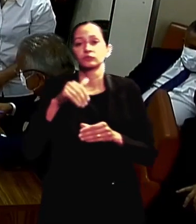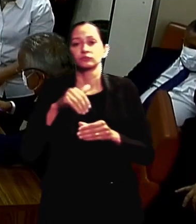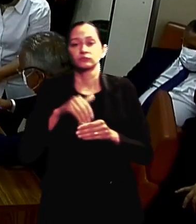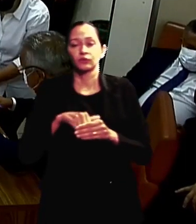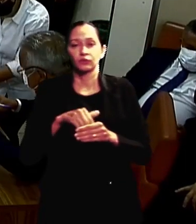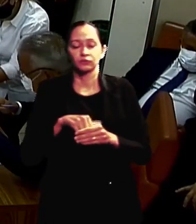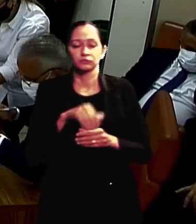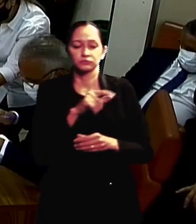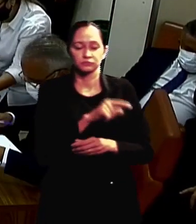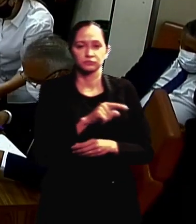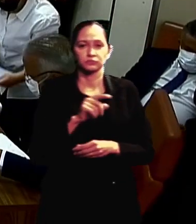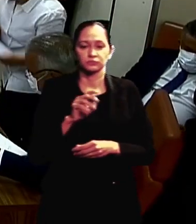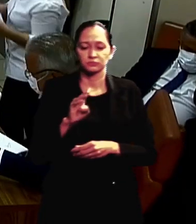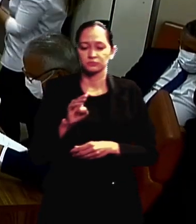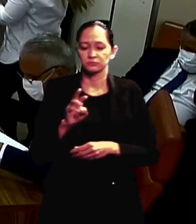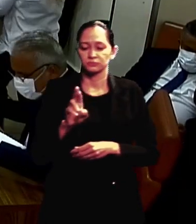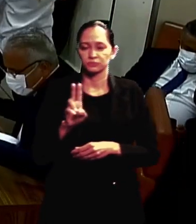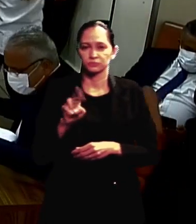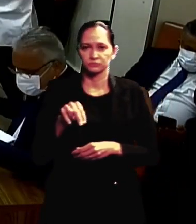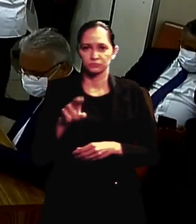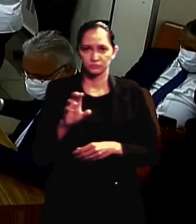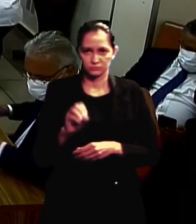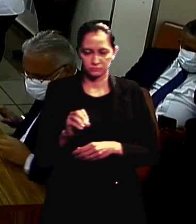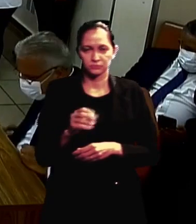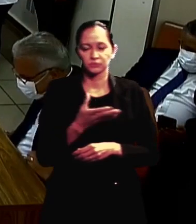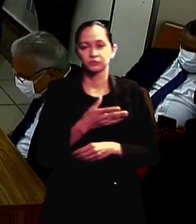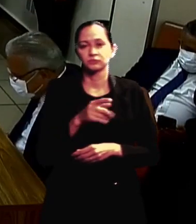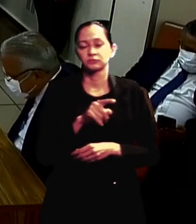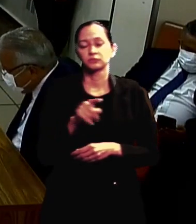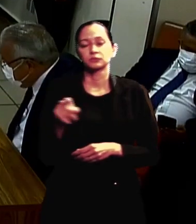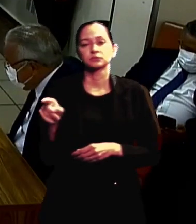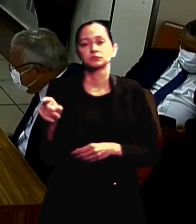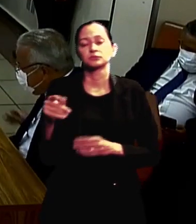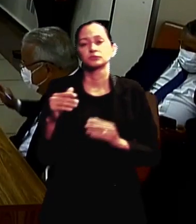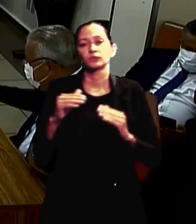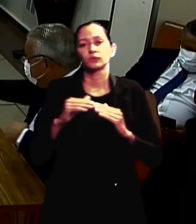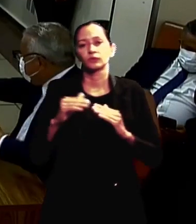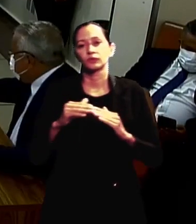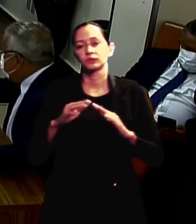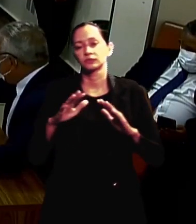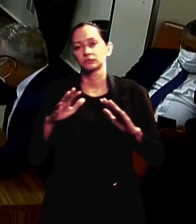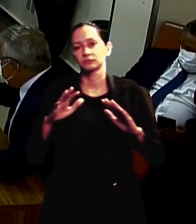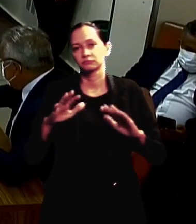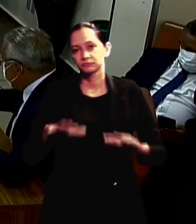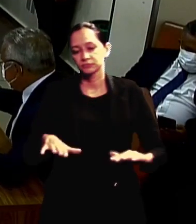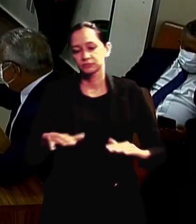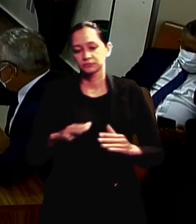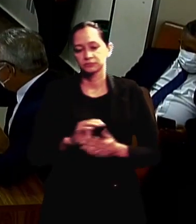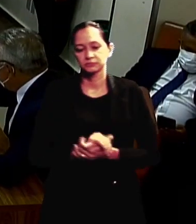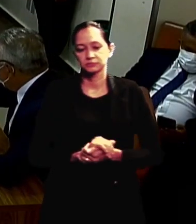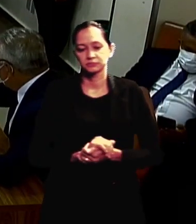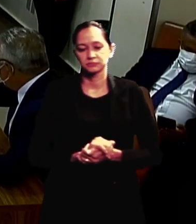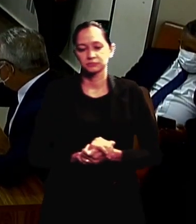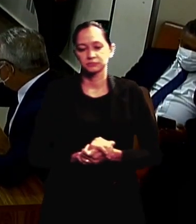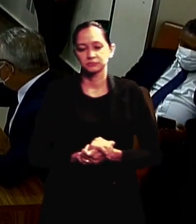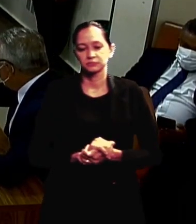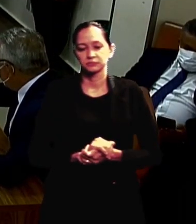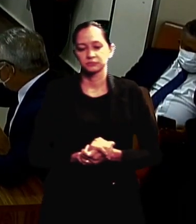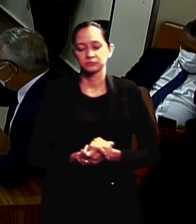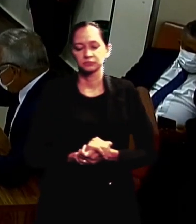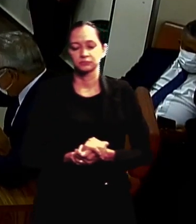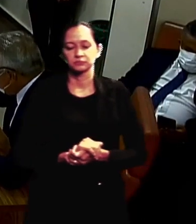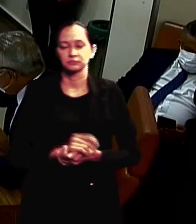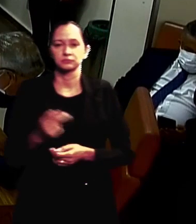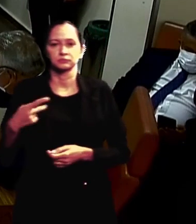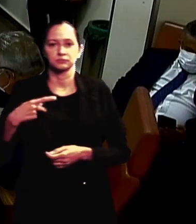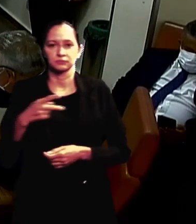porque Vossa Excelência refluiu do seu voto. Então, voto pela aprovação do projeto. Sim, pastor Wilson, desculpa, apresentou um voto